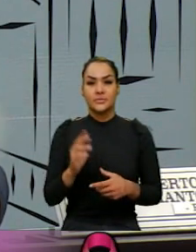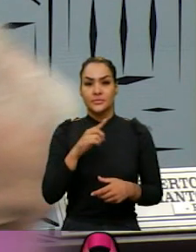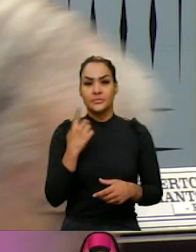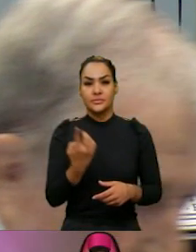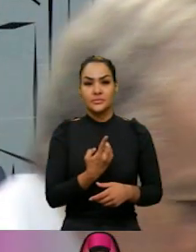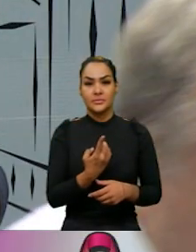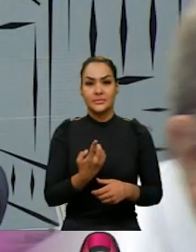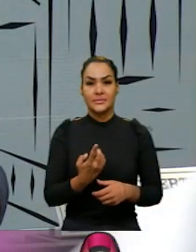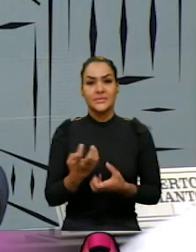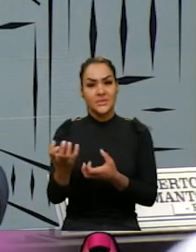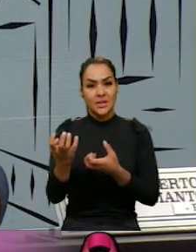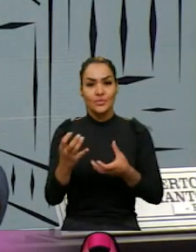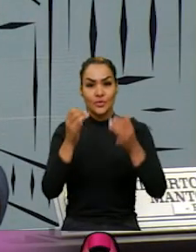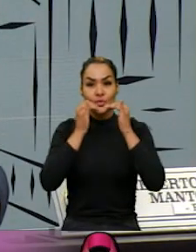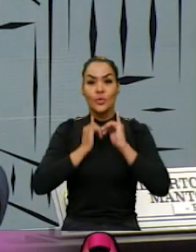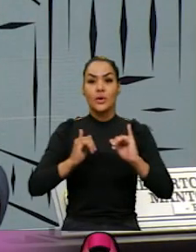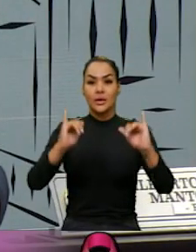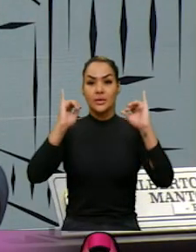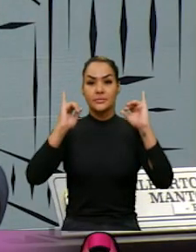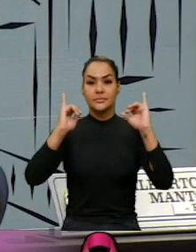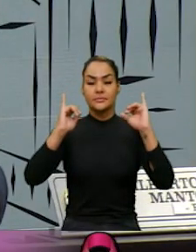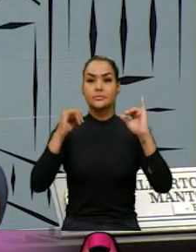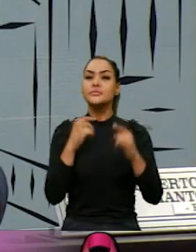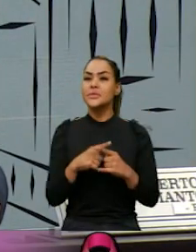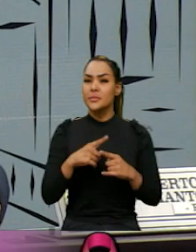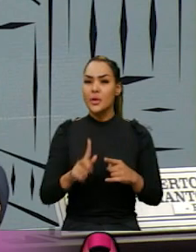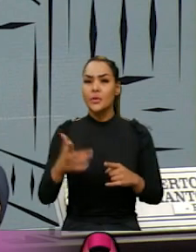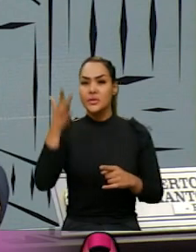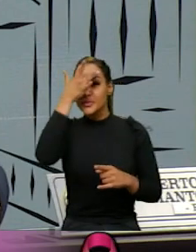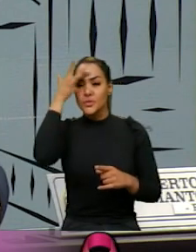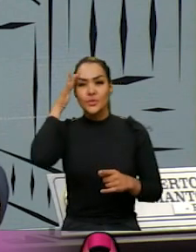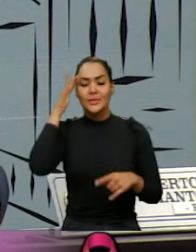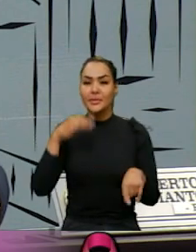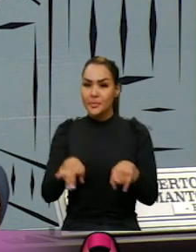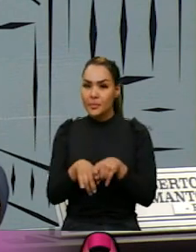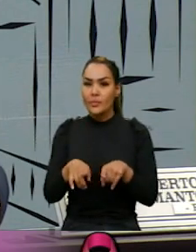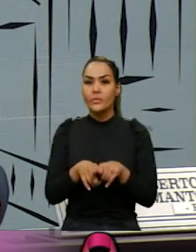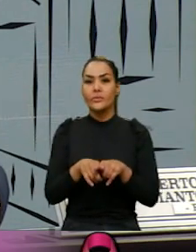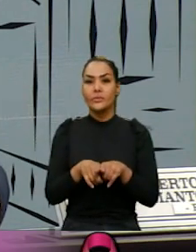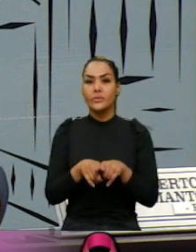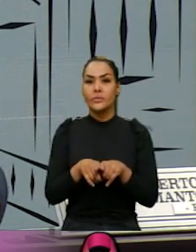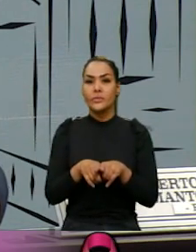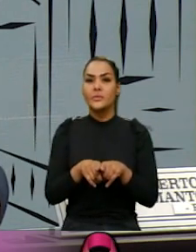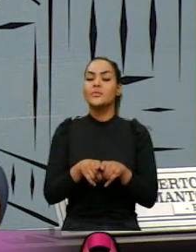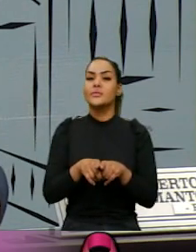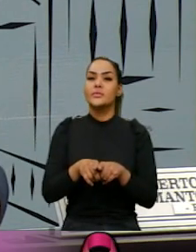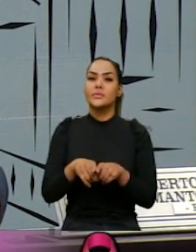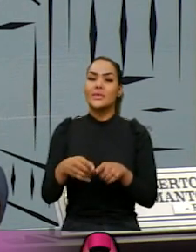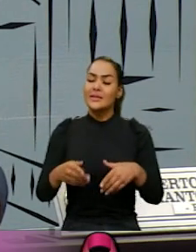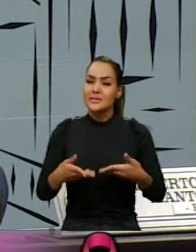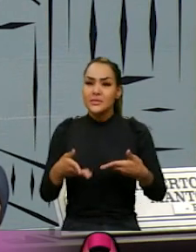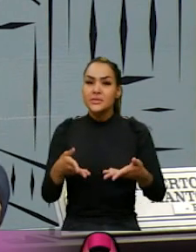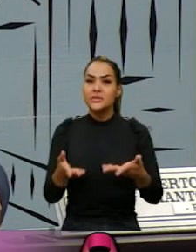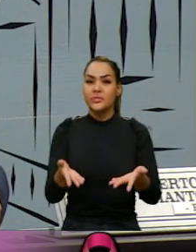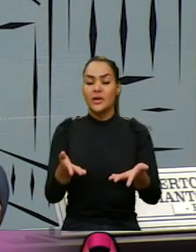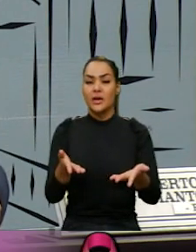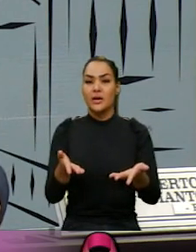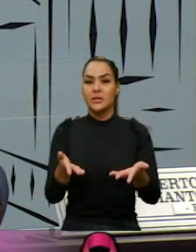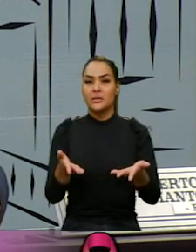dar publicidade. Por quê? Para que outras pessoas também, Zé, Alessandra, possam, né, se